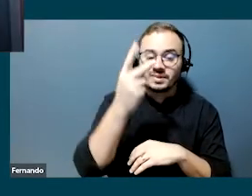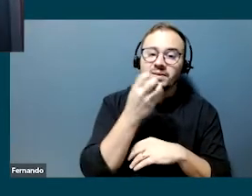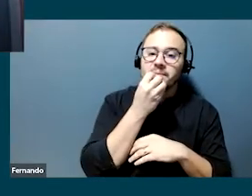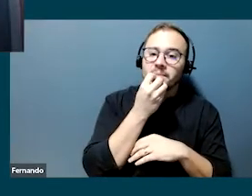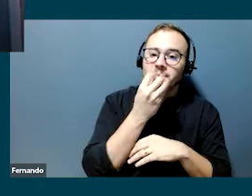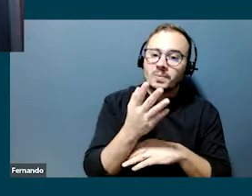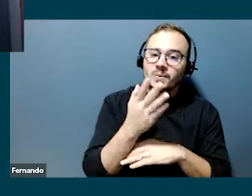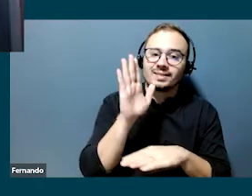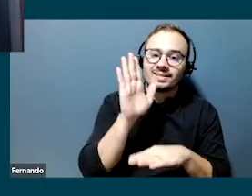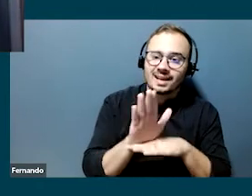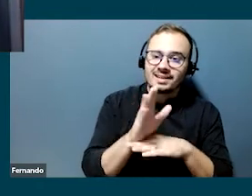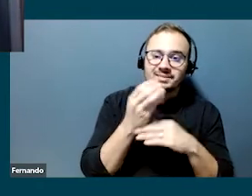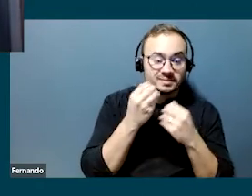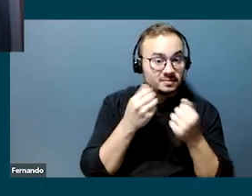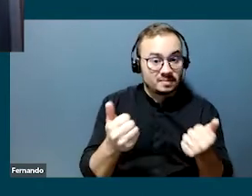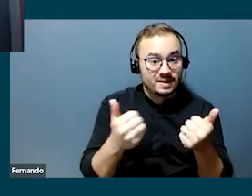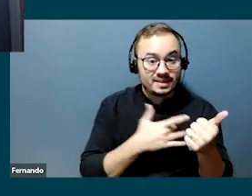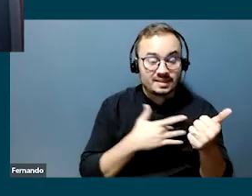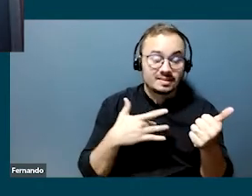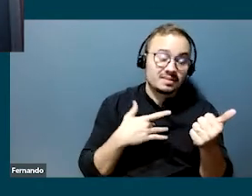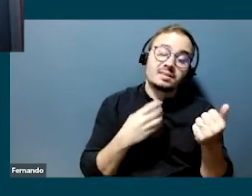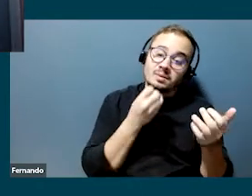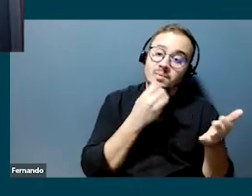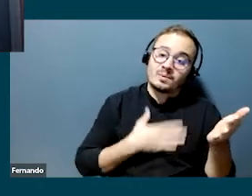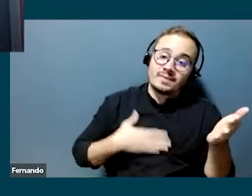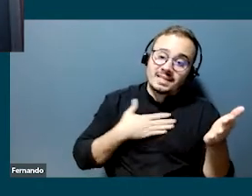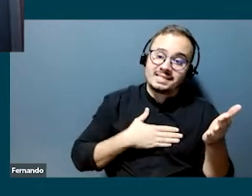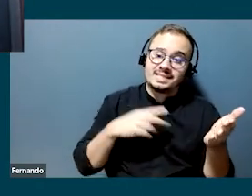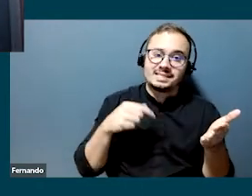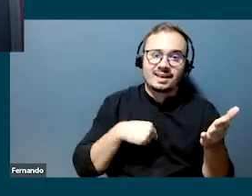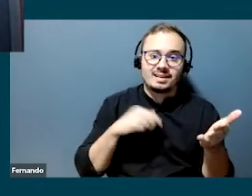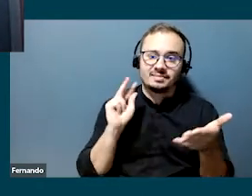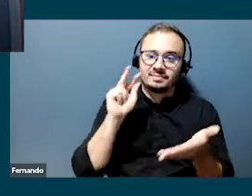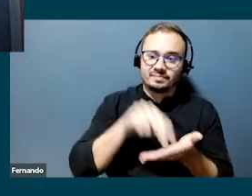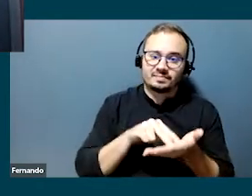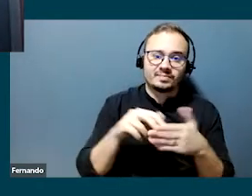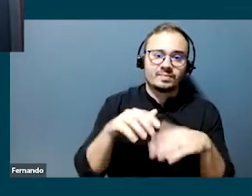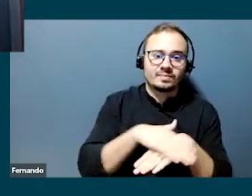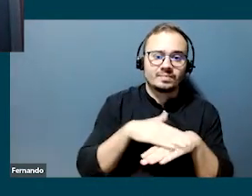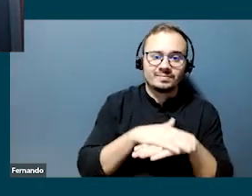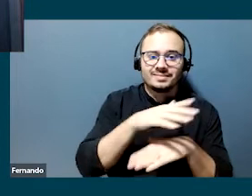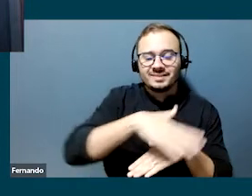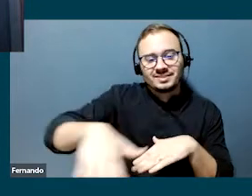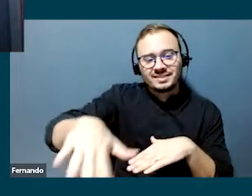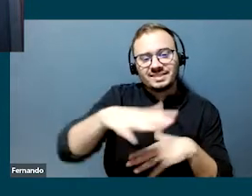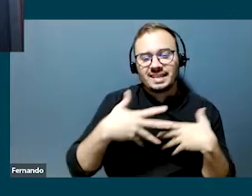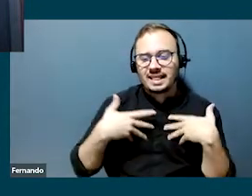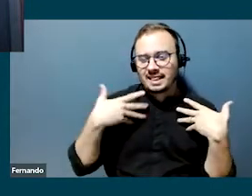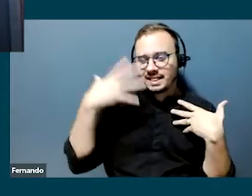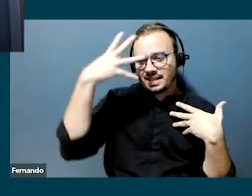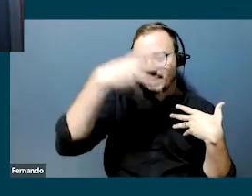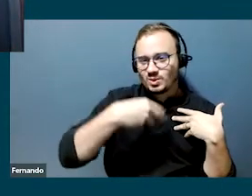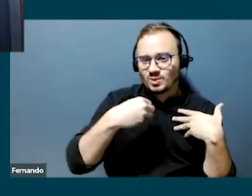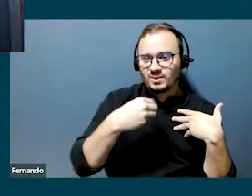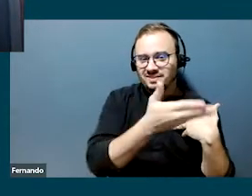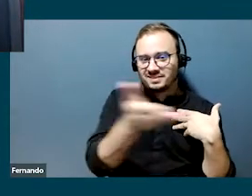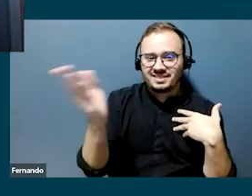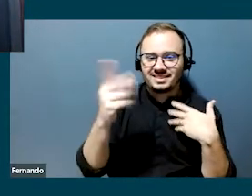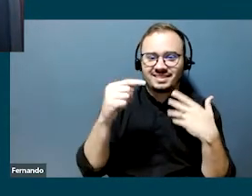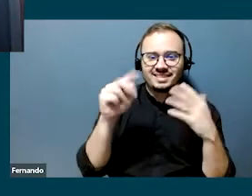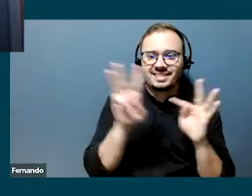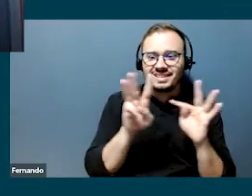Oi, pessoal, teve um retorno aqui. Boa tarde, tudo bom com vocês? Muito massa ter essa oportunidade de estar falando com um público tão garboso,